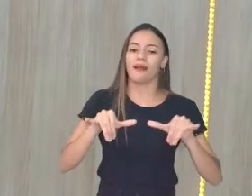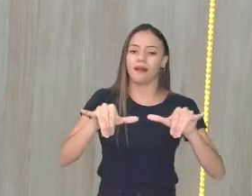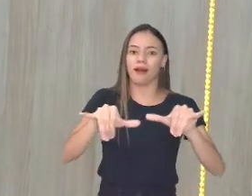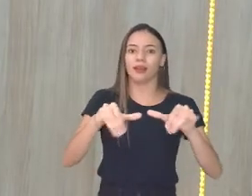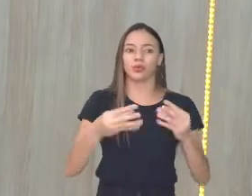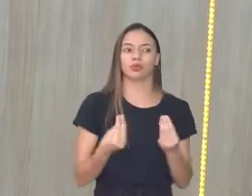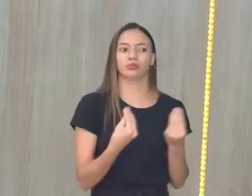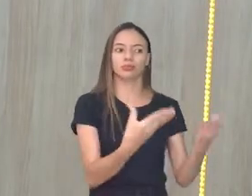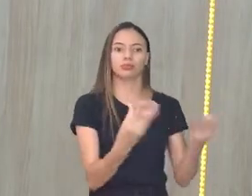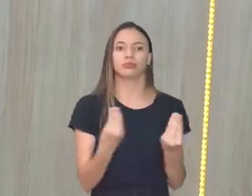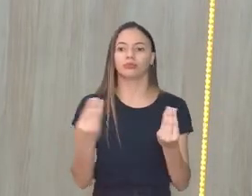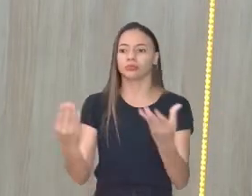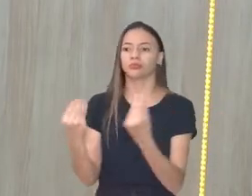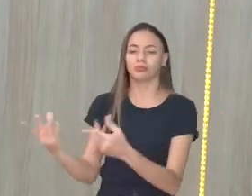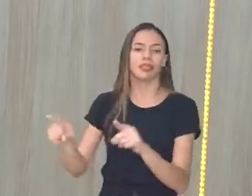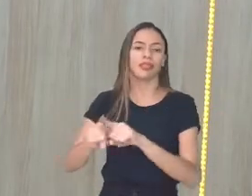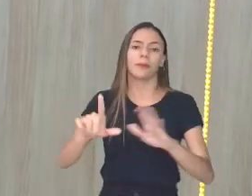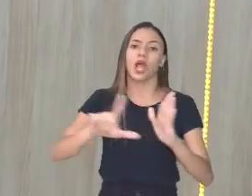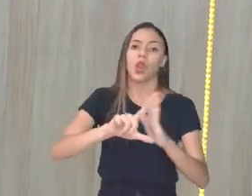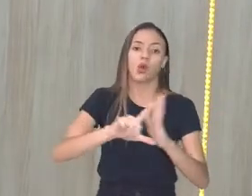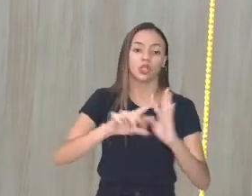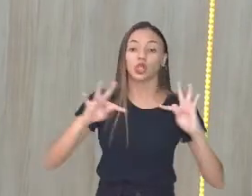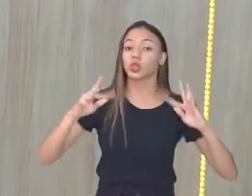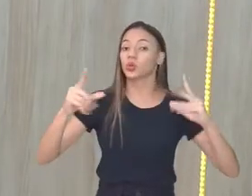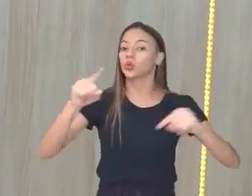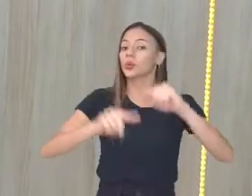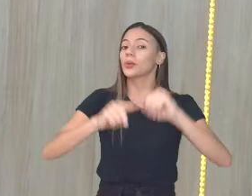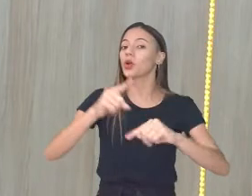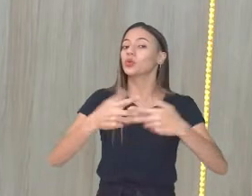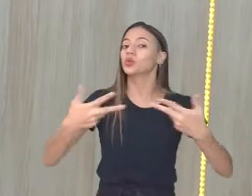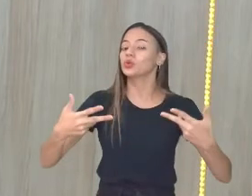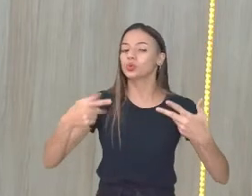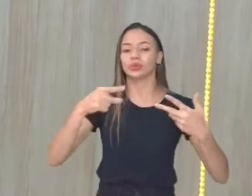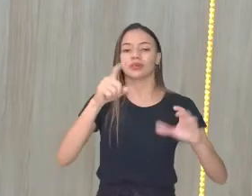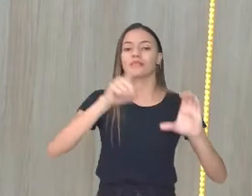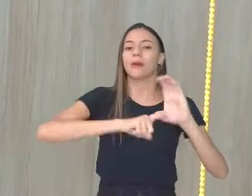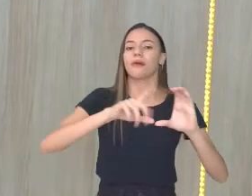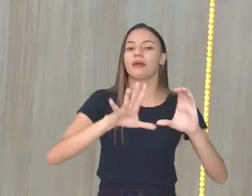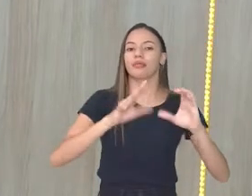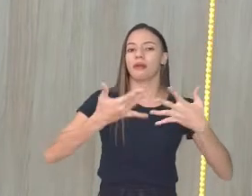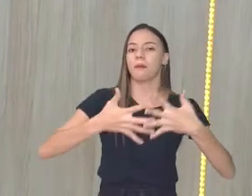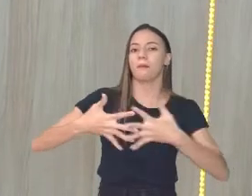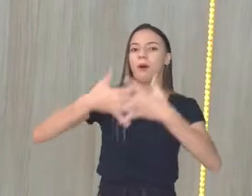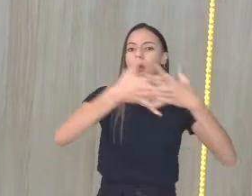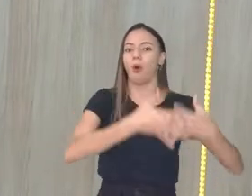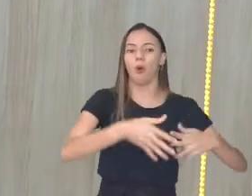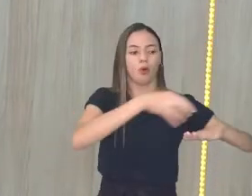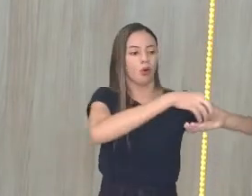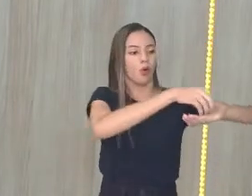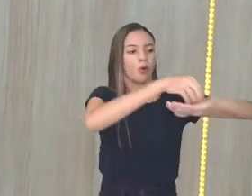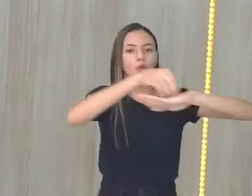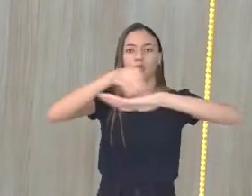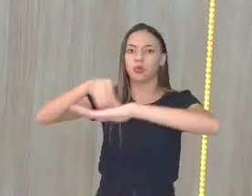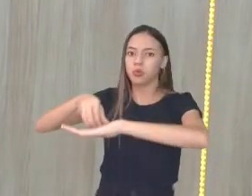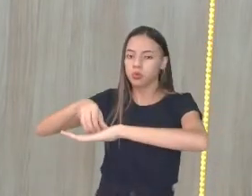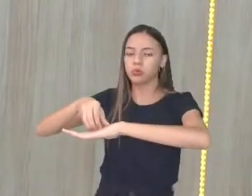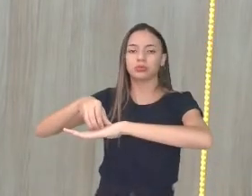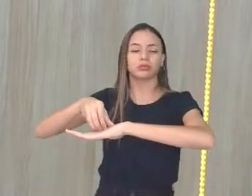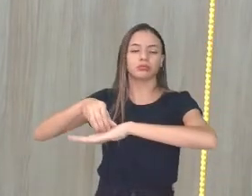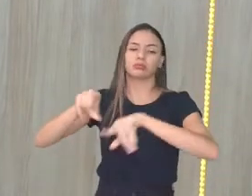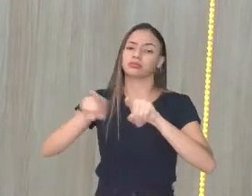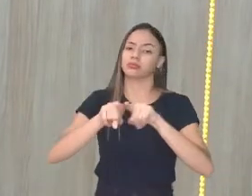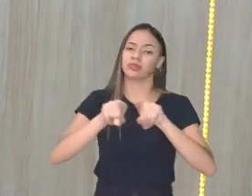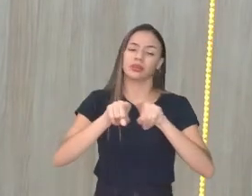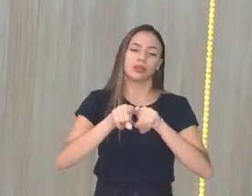né, às lojas, tudo aquilo que depende do transporte, né, por caminhão, ou até